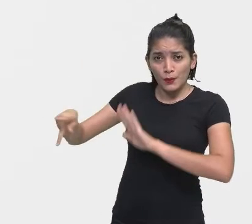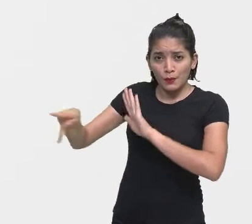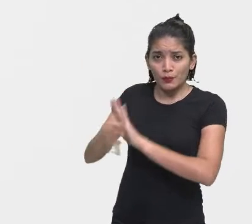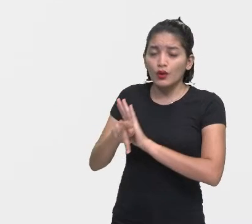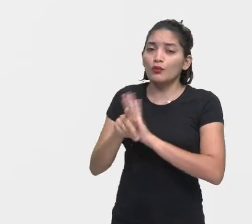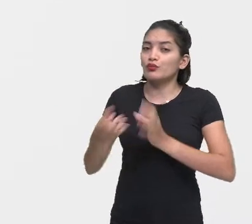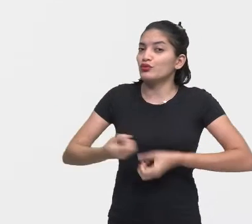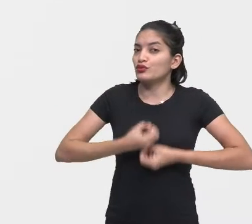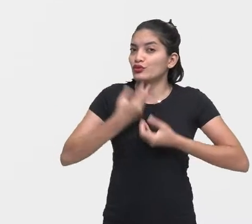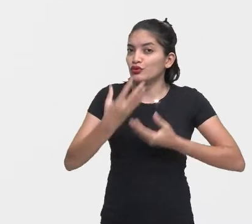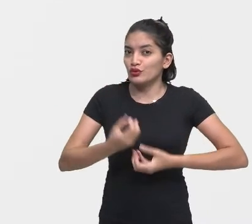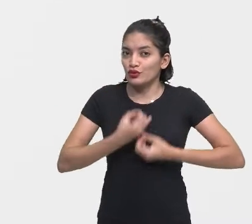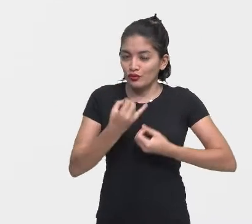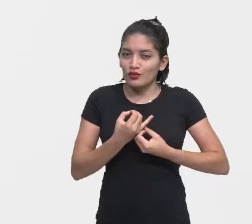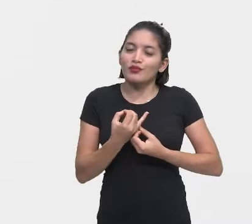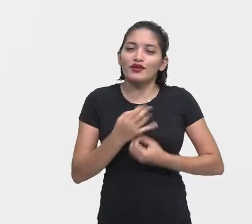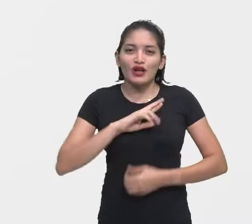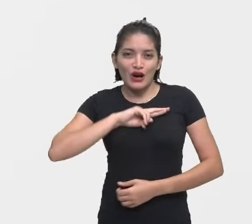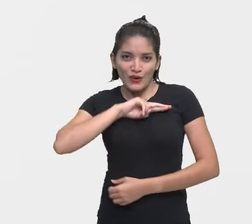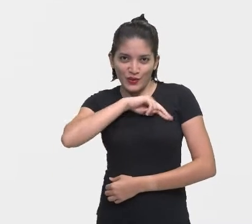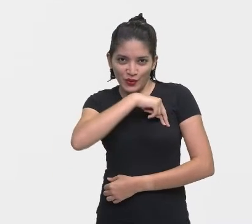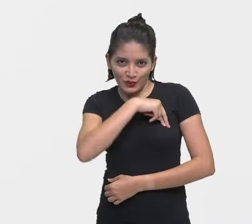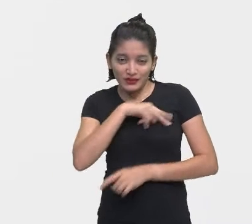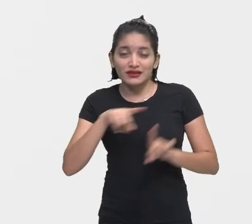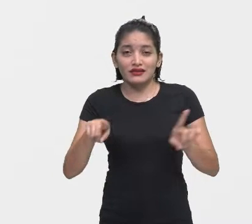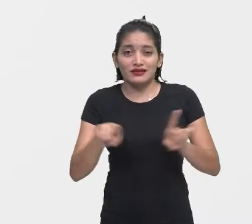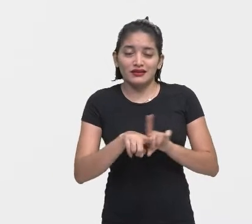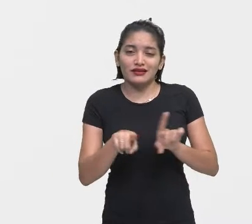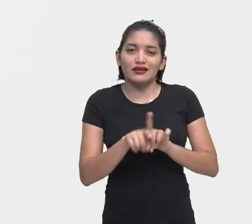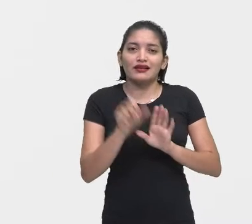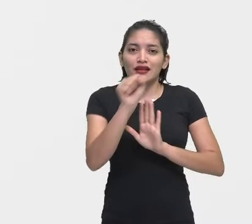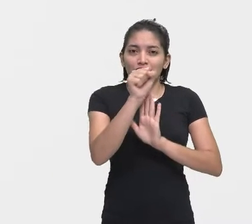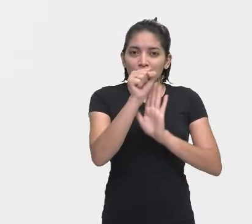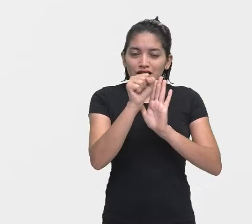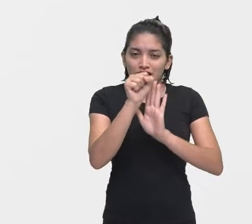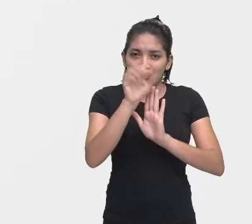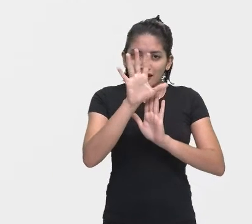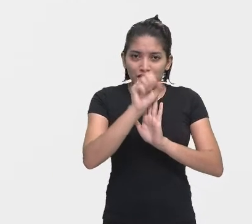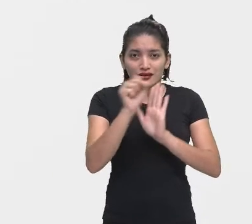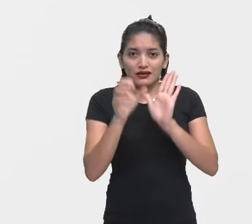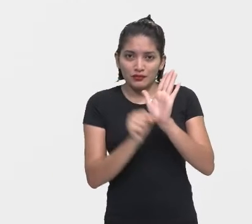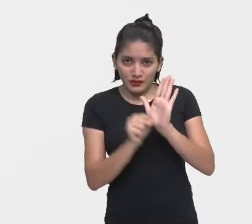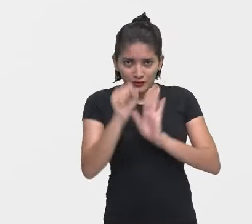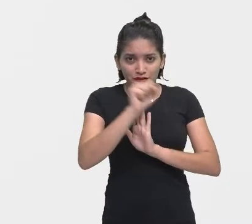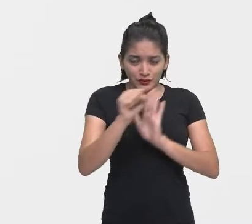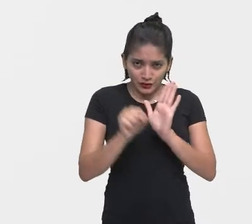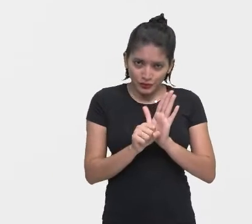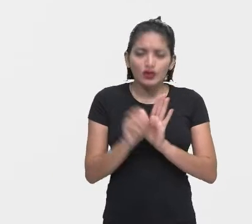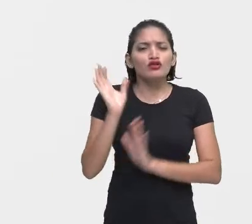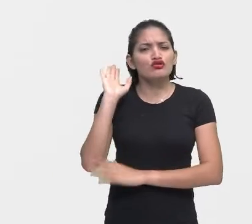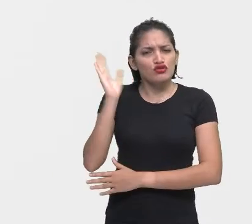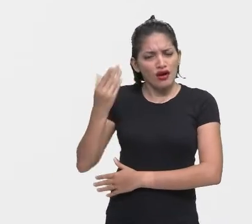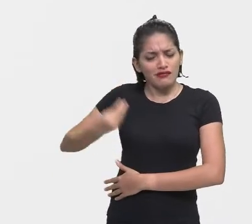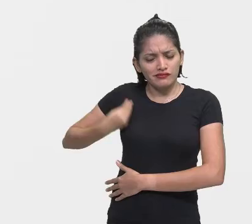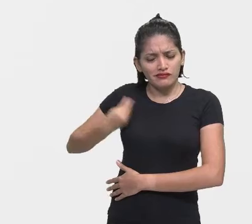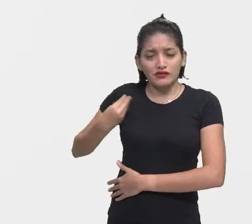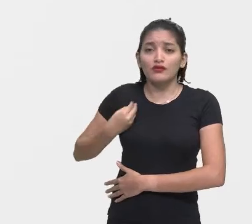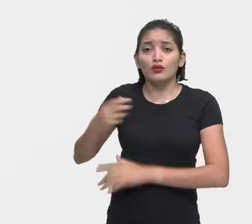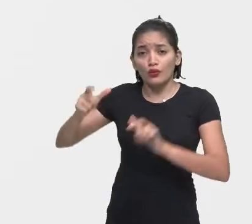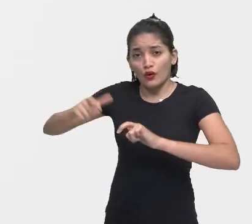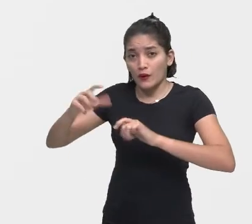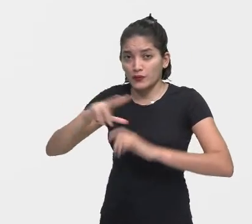pelos poetas românticos e simbolistas das correntes românticas e simbolistas até então vigentes em